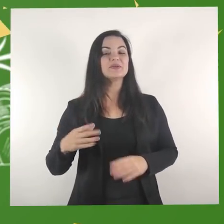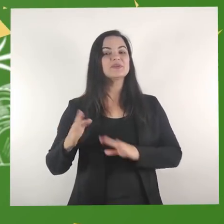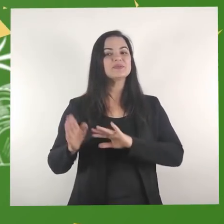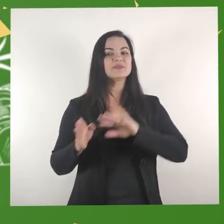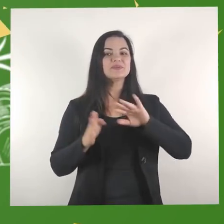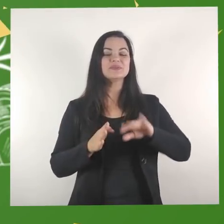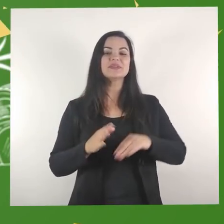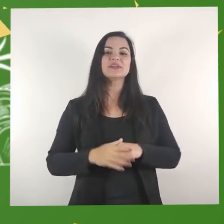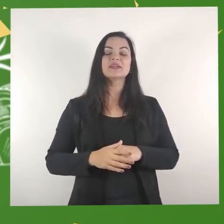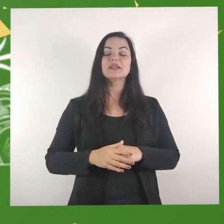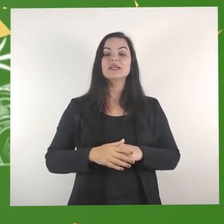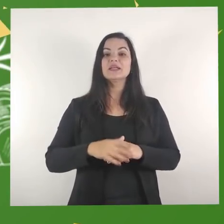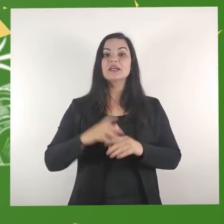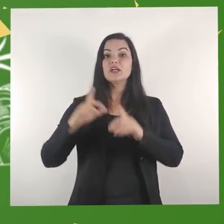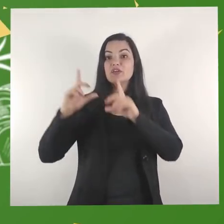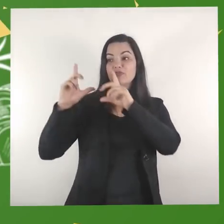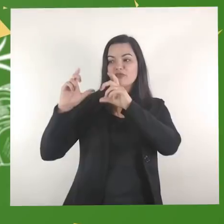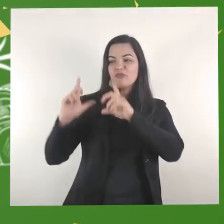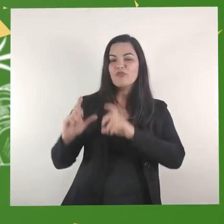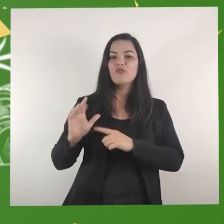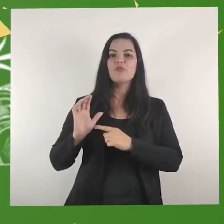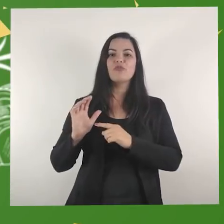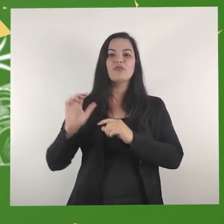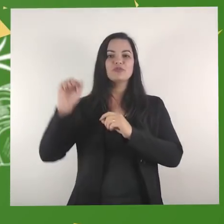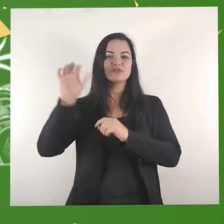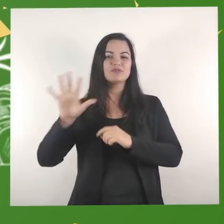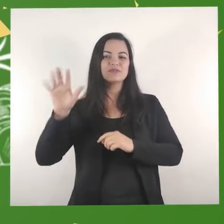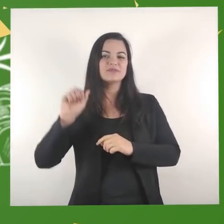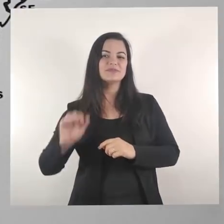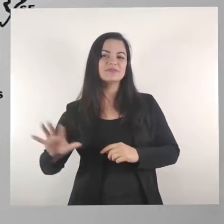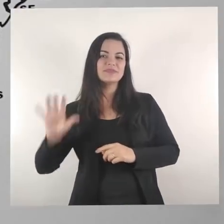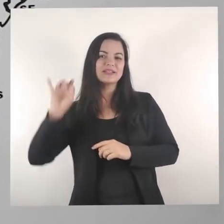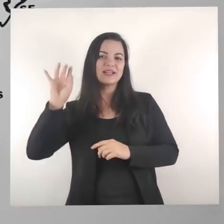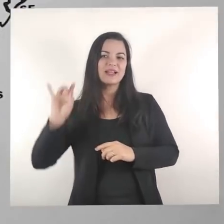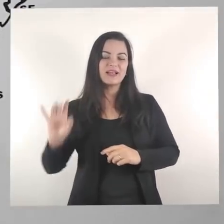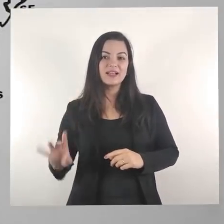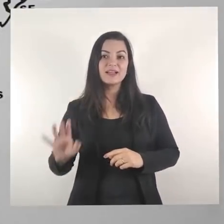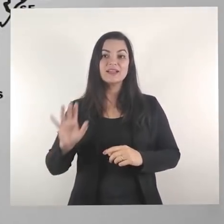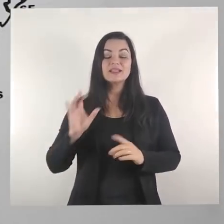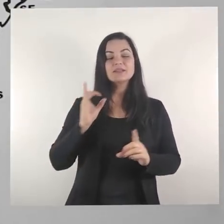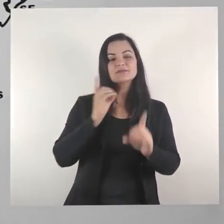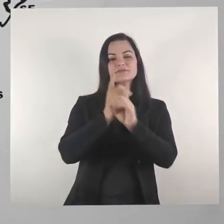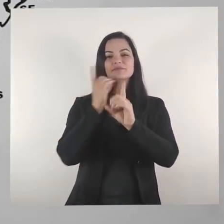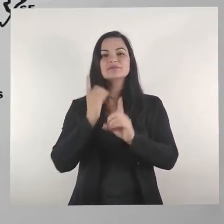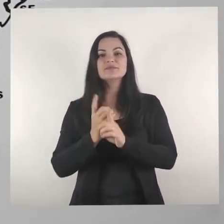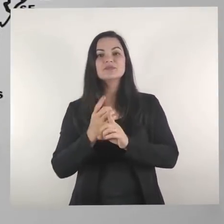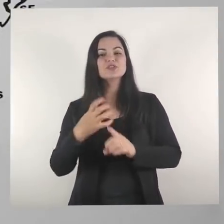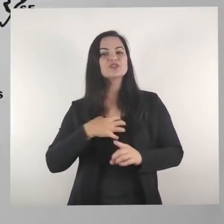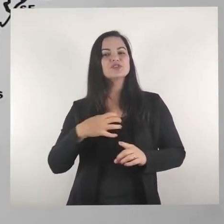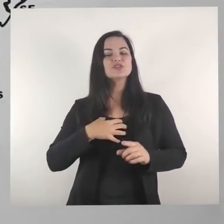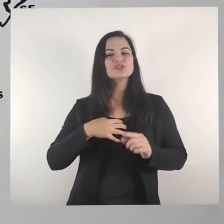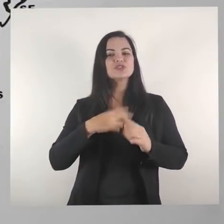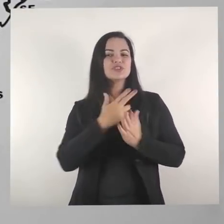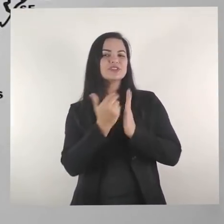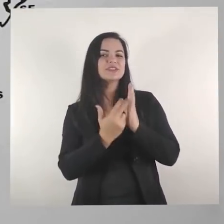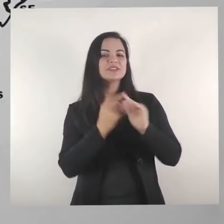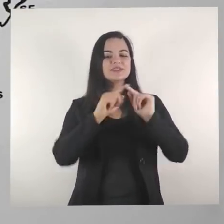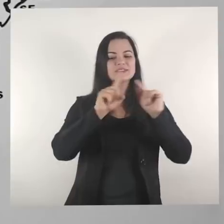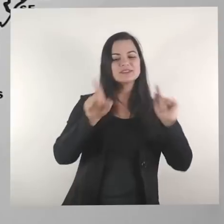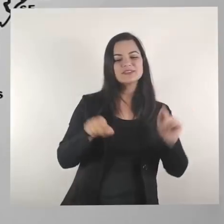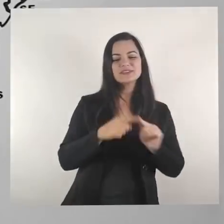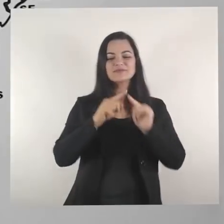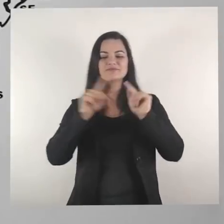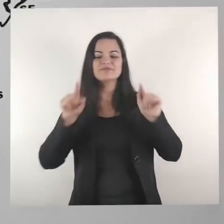parte, identificar nas imagens que eu coloquei aí para vocês as formas geométricas que